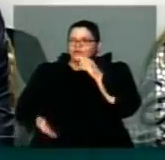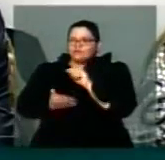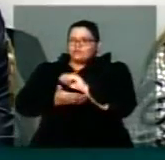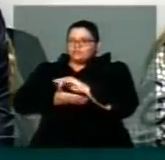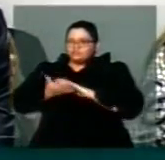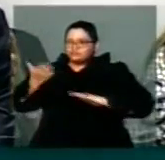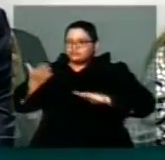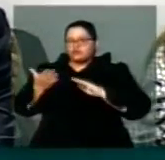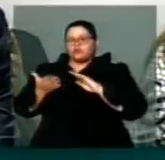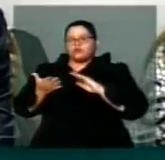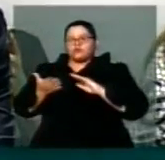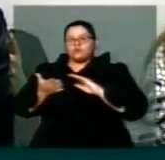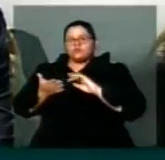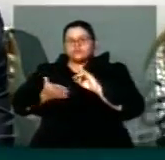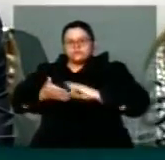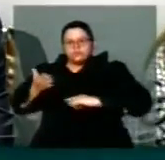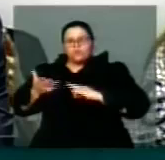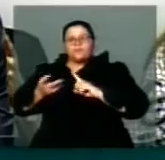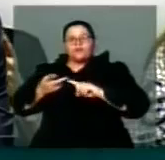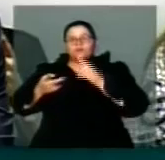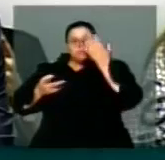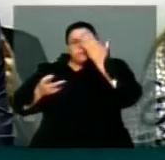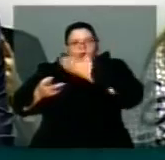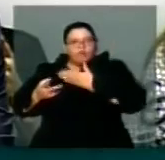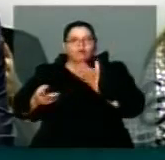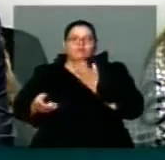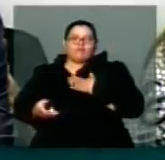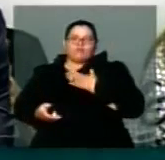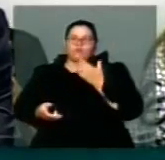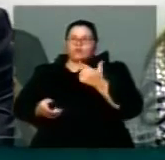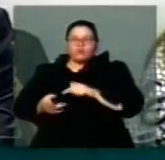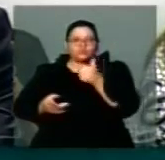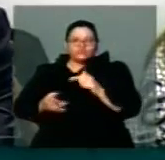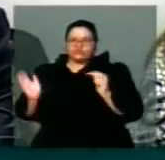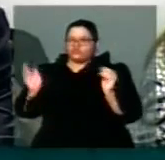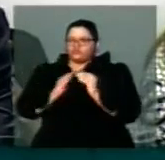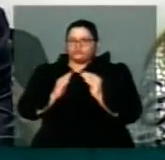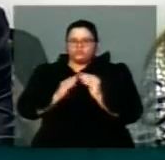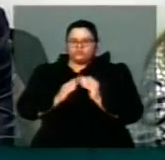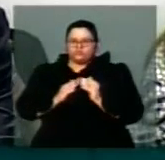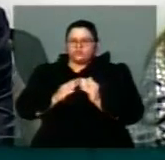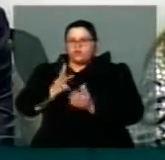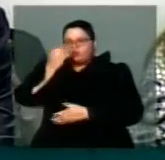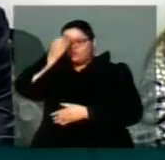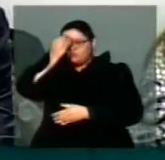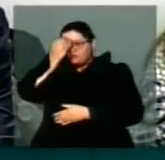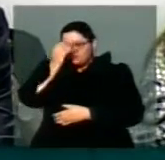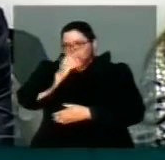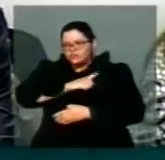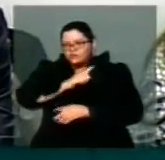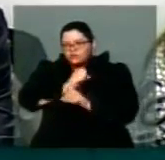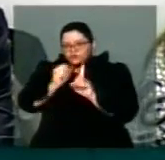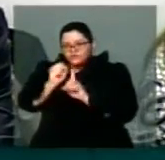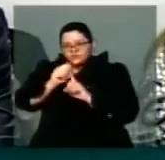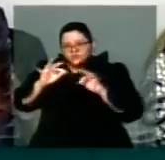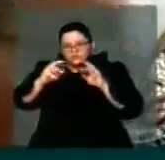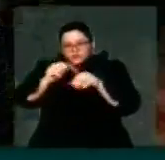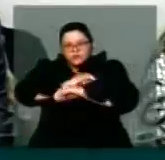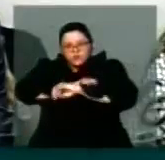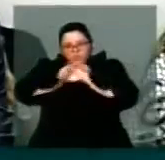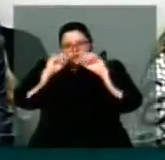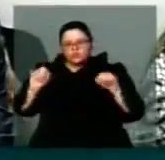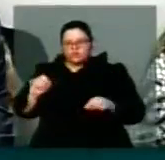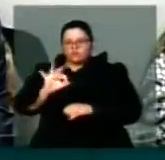matéria jornalística comprovando isso. Ficou de domínio público que aquela informação que havia sido dada pelo policial, que